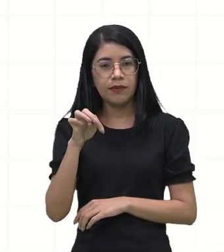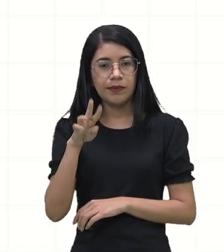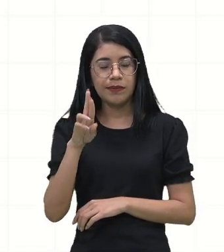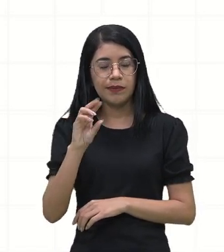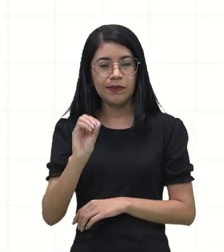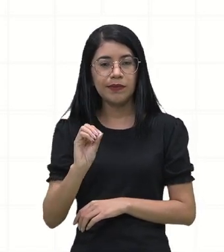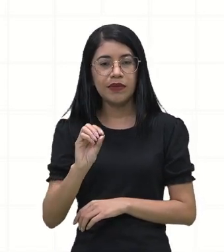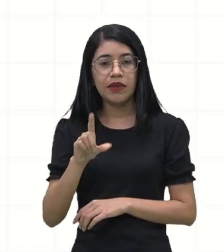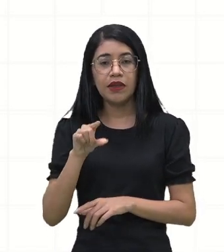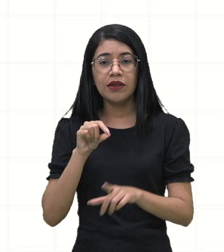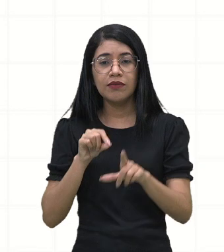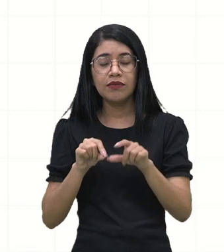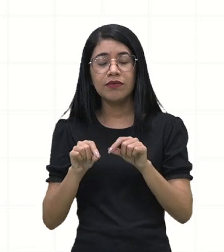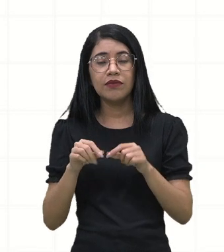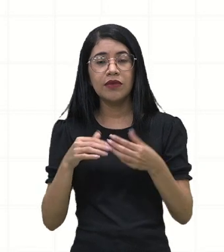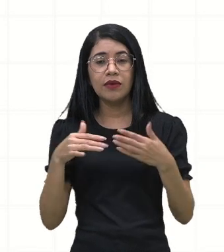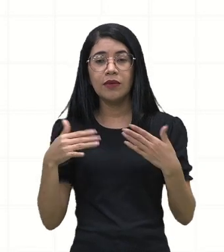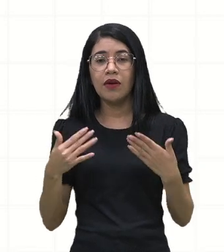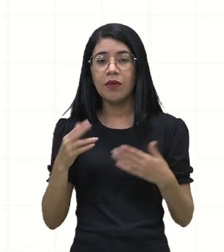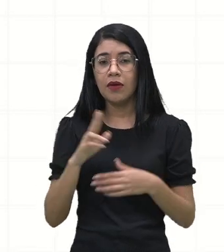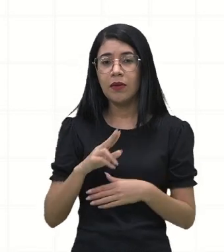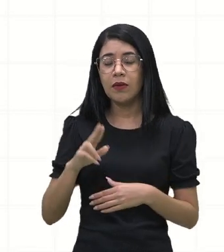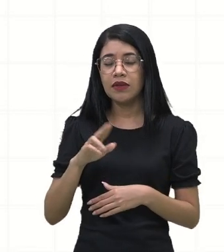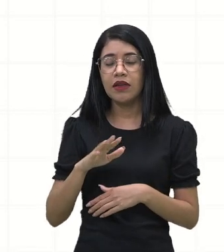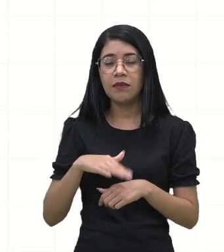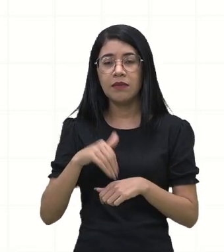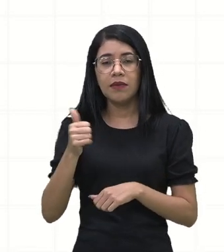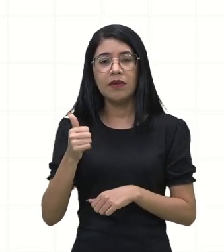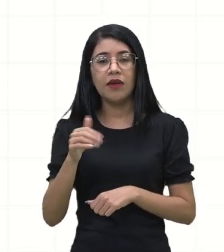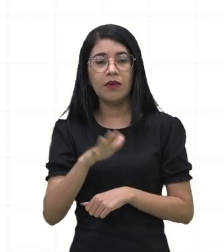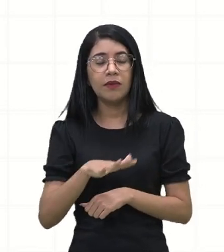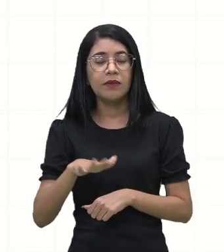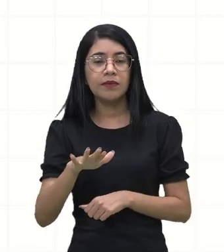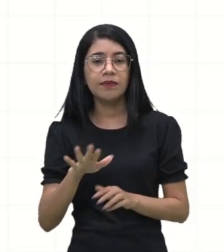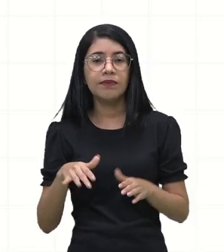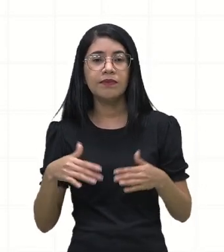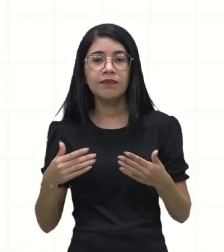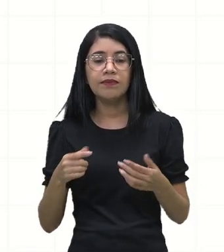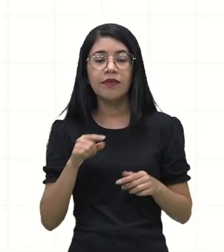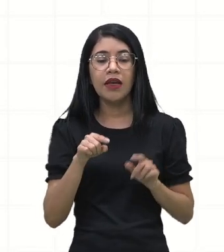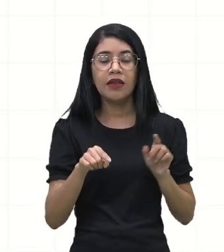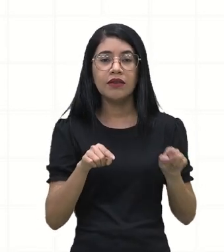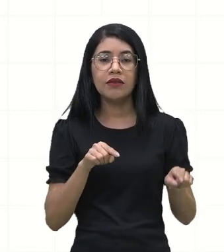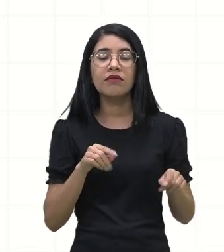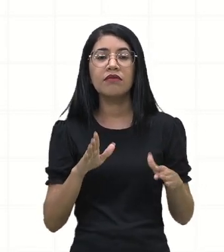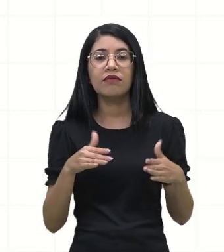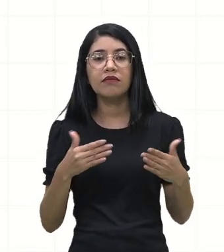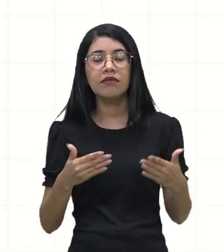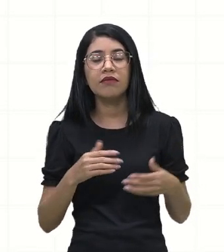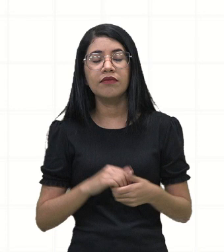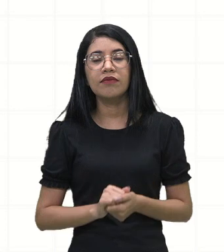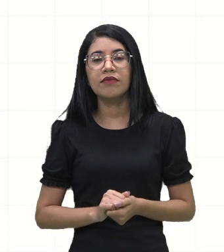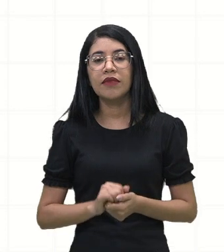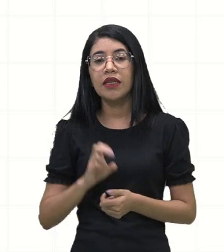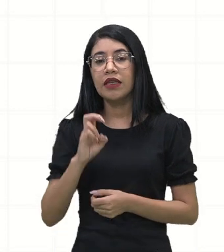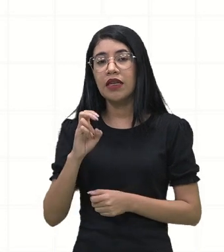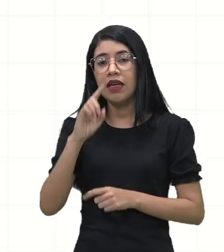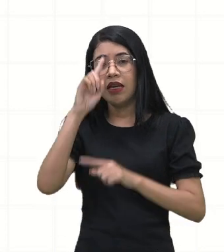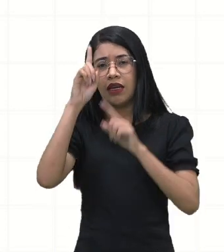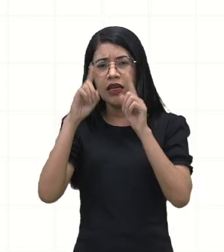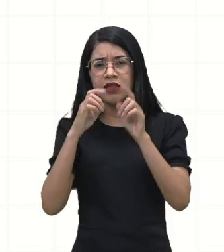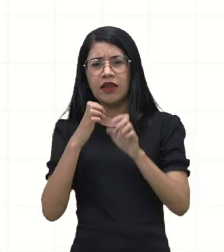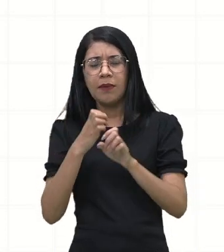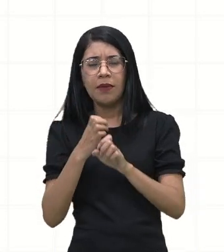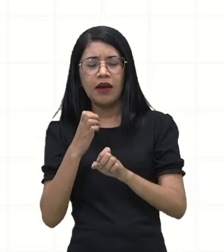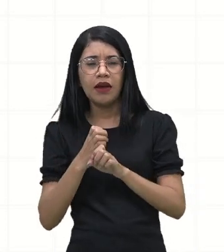Qual escolheria para otimizar o espaço disponível? Muito bem. E 5, criatividade na arquitetura. Suponha